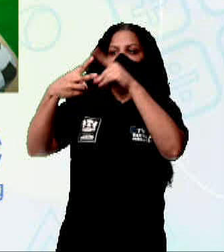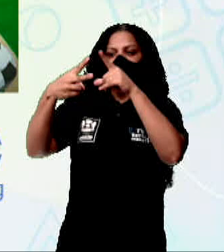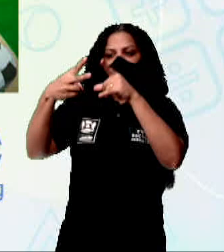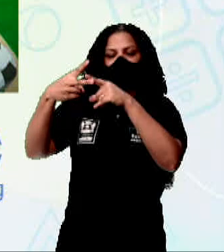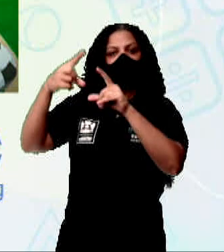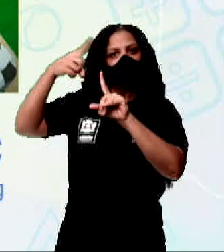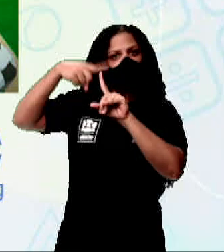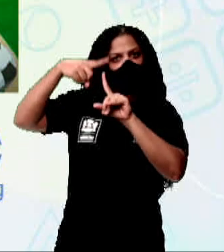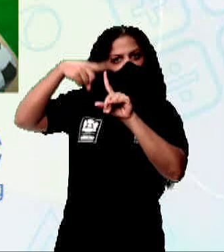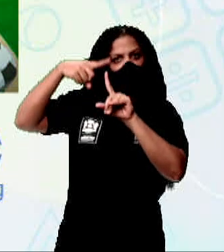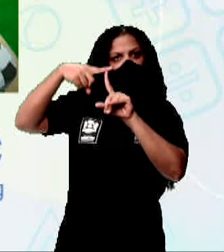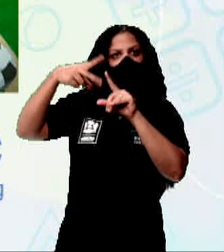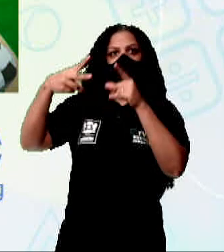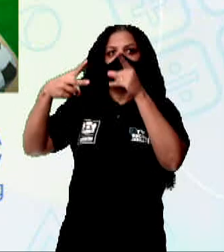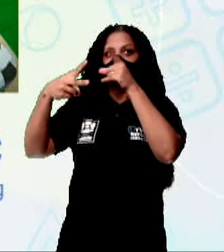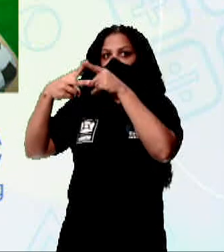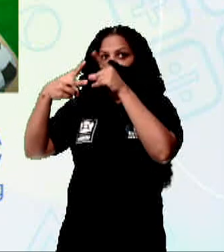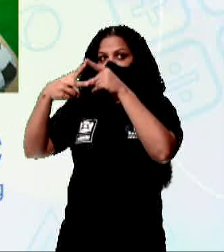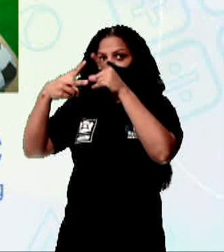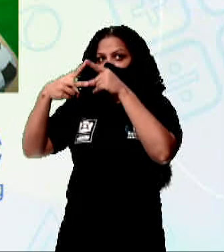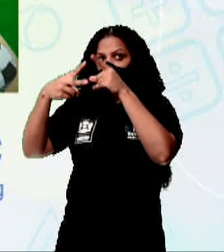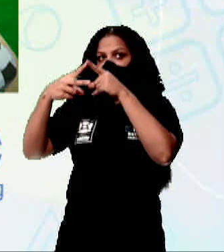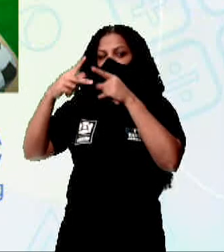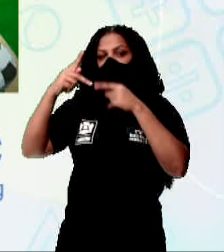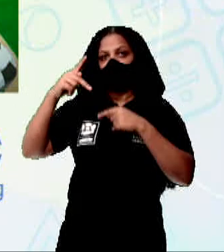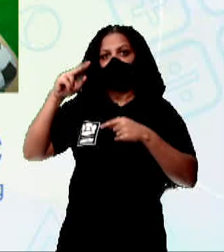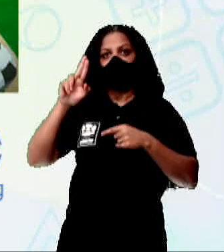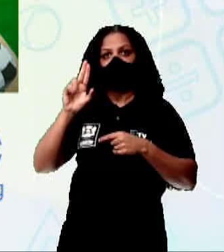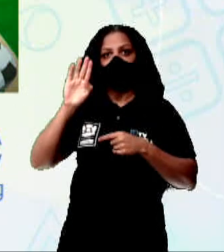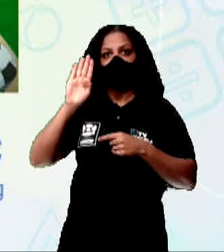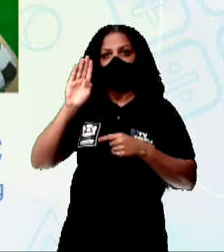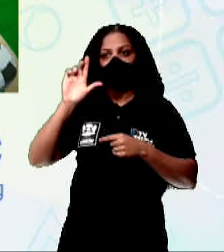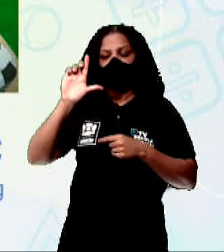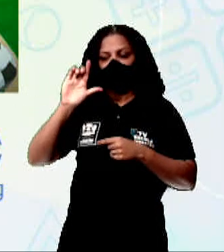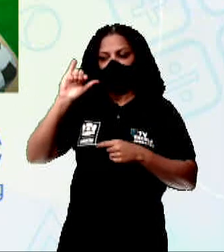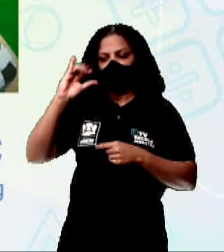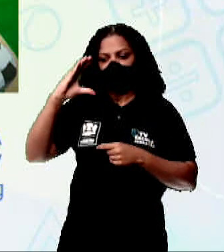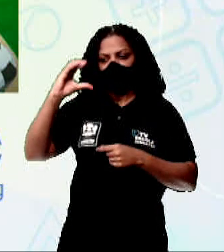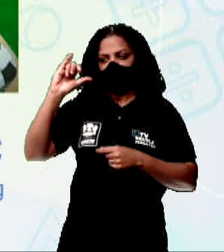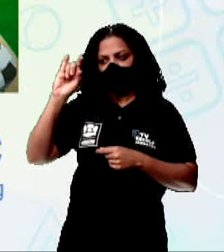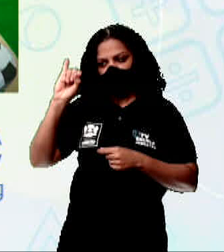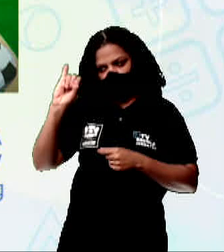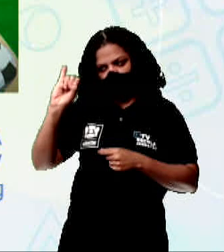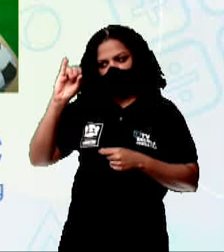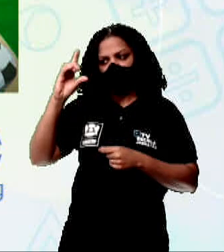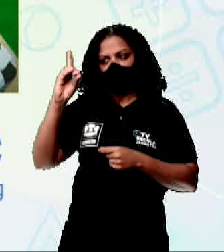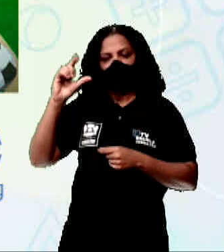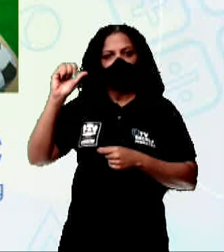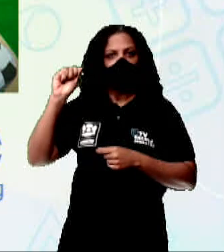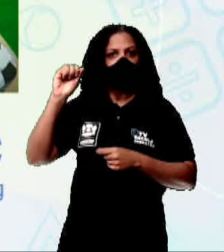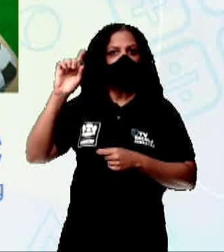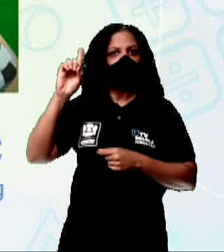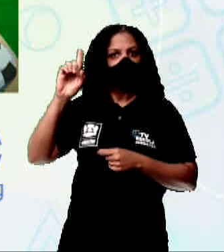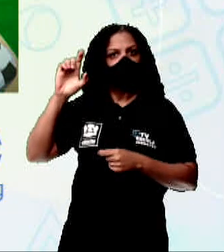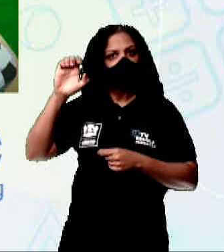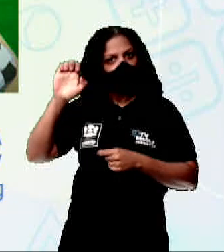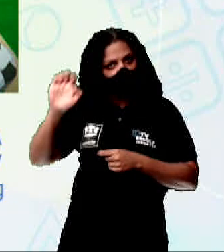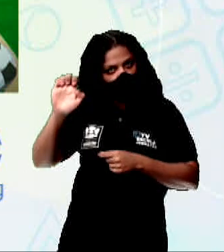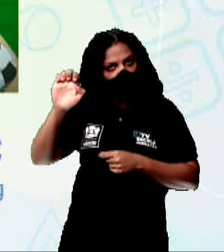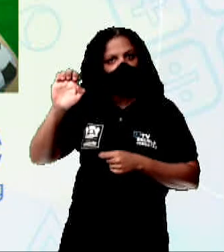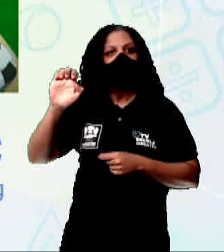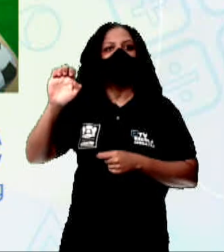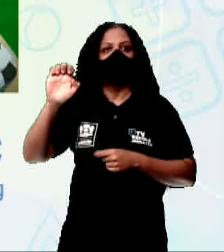O primeiro, trabalhamos em cima de publicidade, ou seja, a intenção, objetivo de fins lucrativos. Tá com raiva do